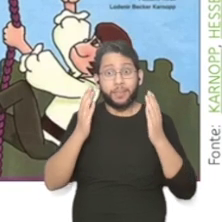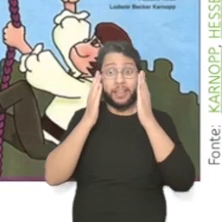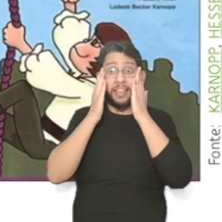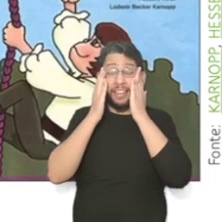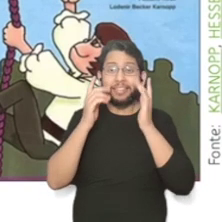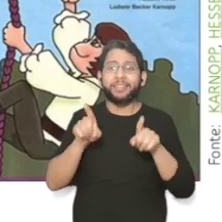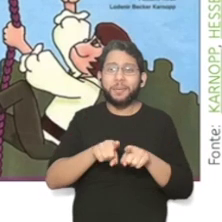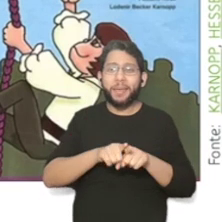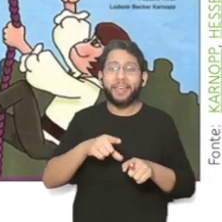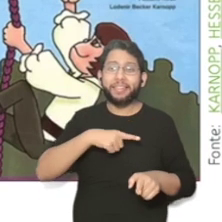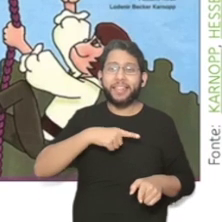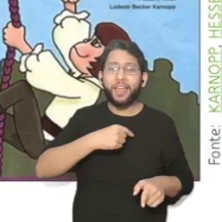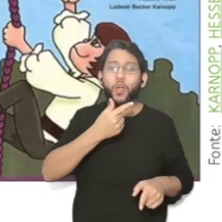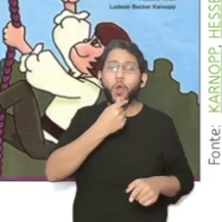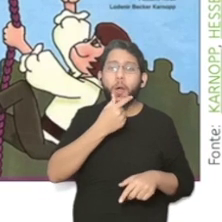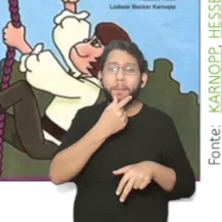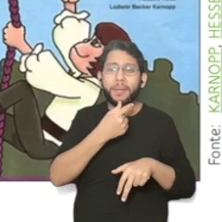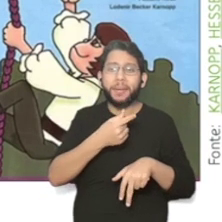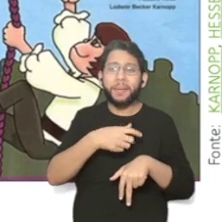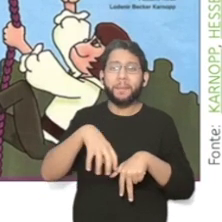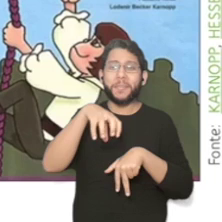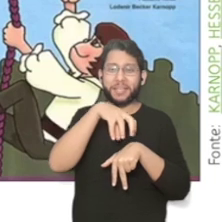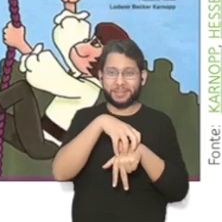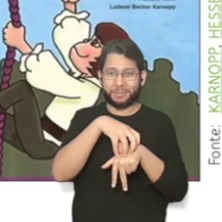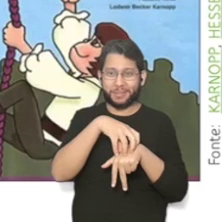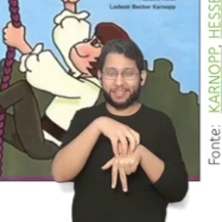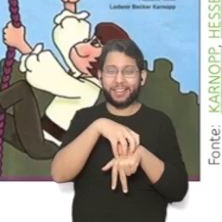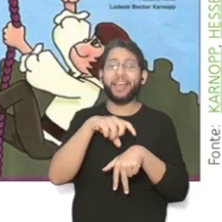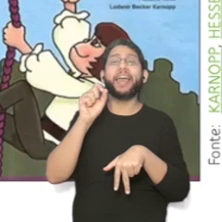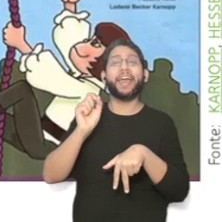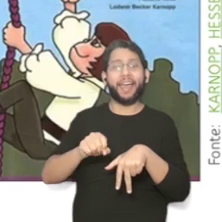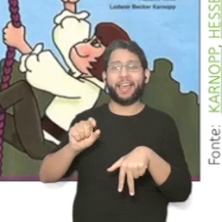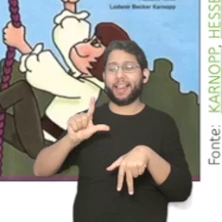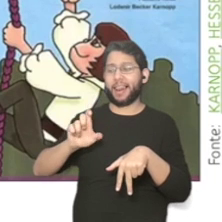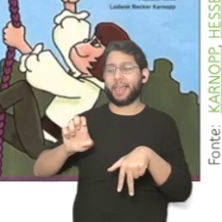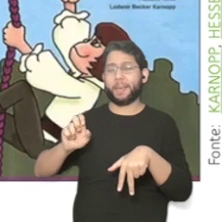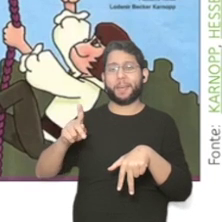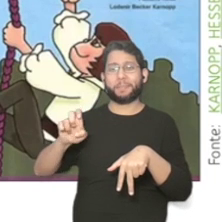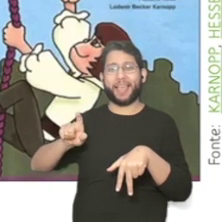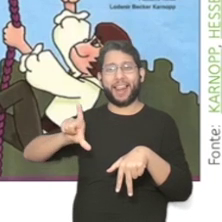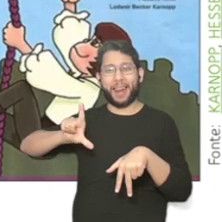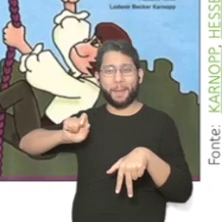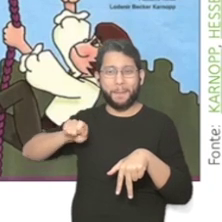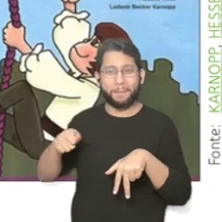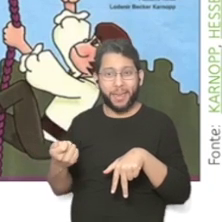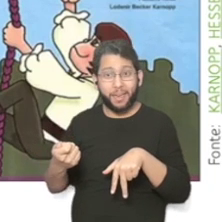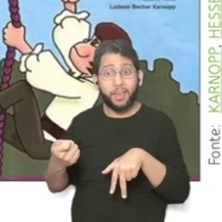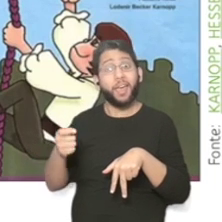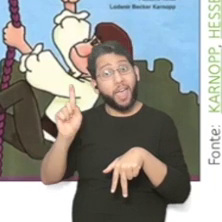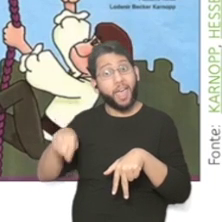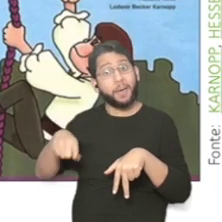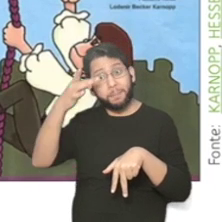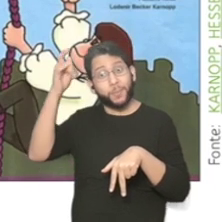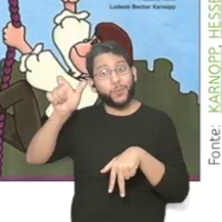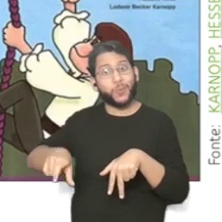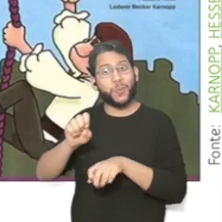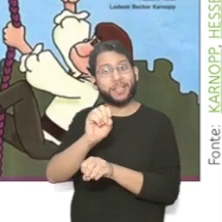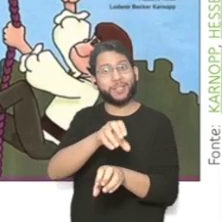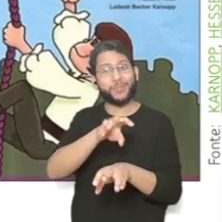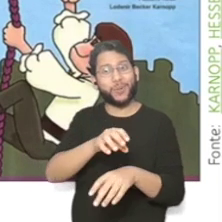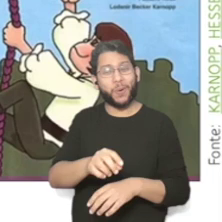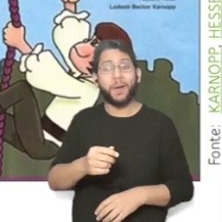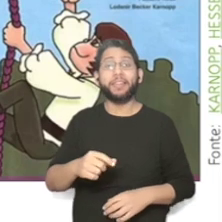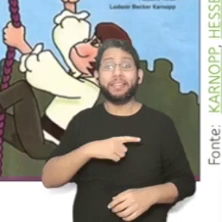comunicam. E o príncipe da história da Cinderela, ele é educado pelo Abade Letê, que é uma figura aí, então, extremamente importante para a